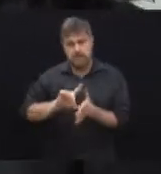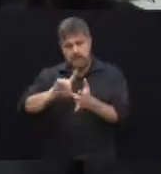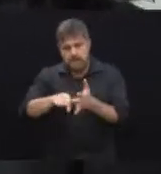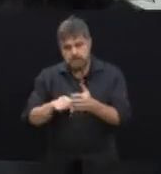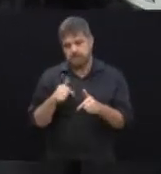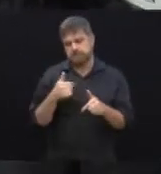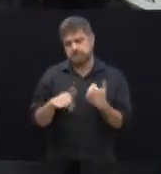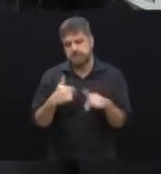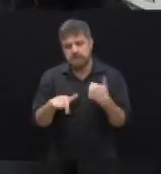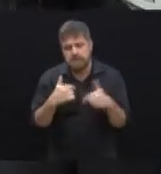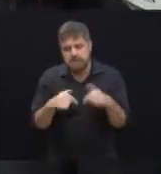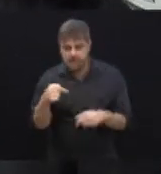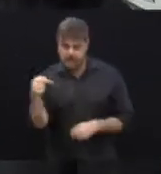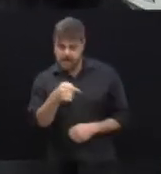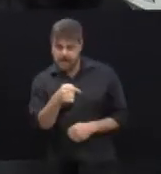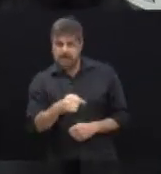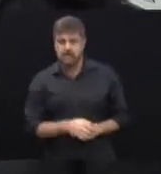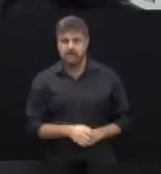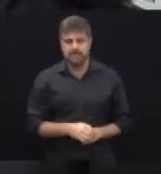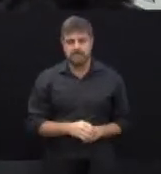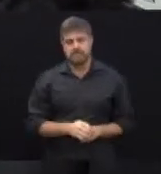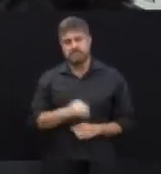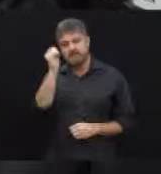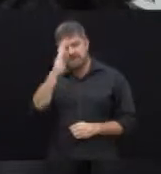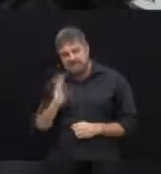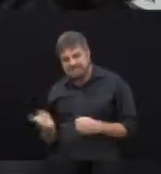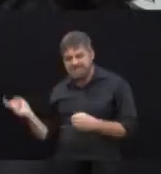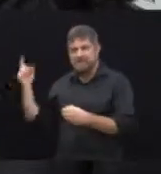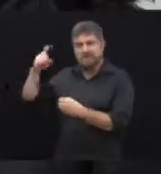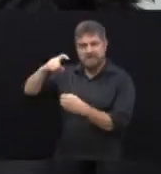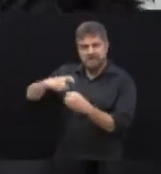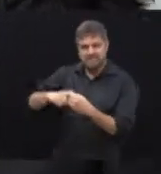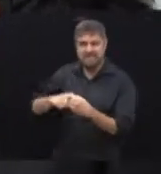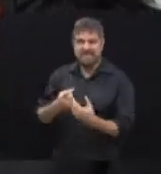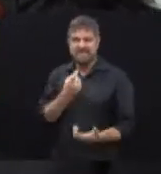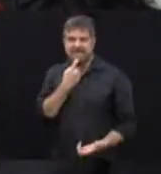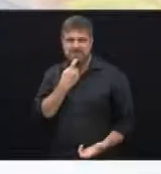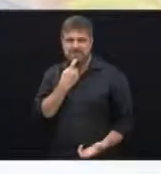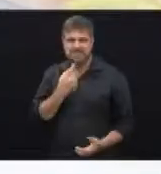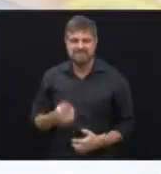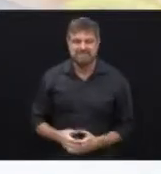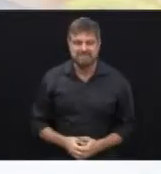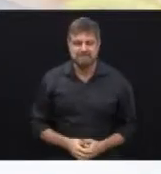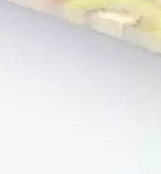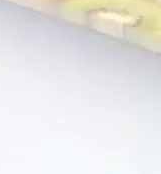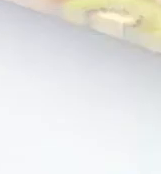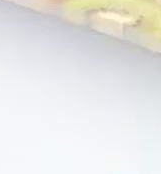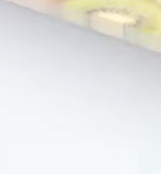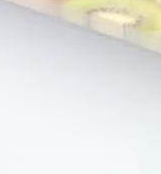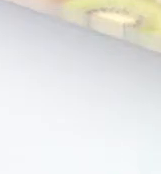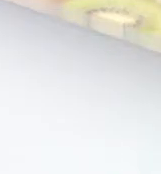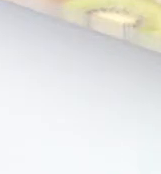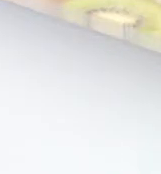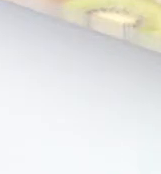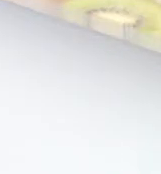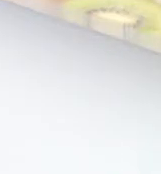depois disso eu trabalhei lá um tempo e faz alguns anos eu voltei para minha terra natal, que é Campinas.